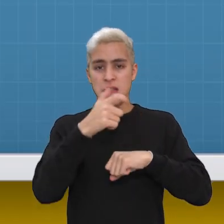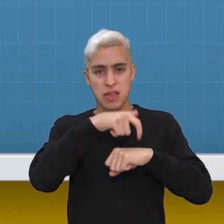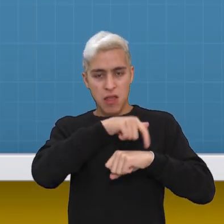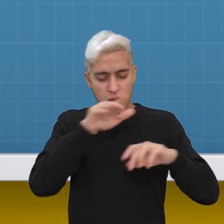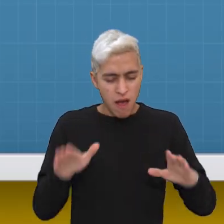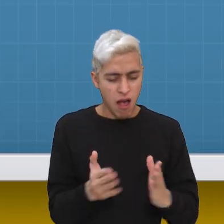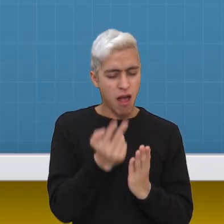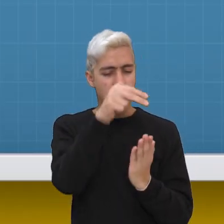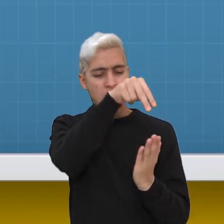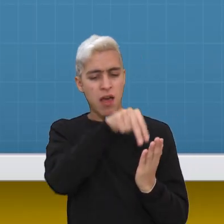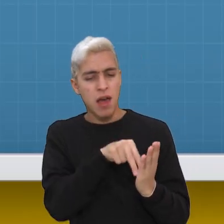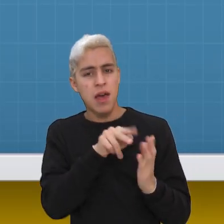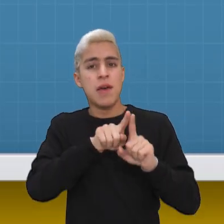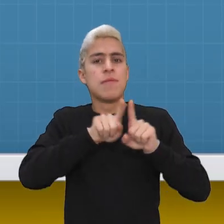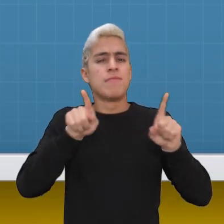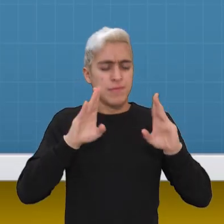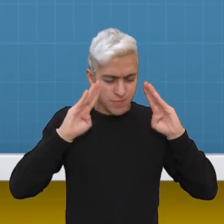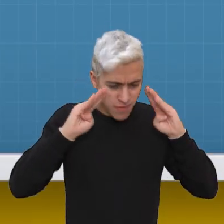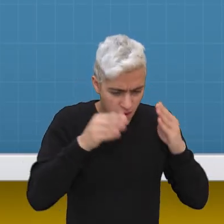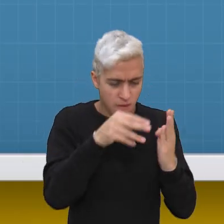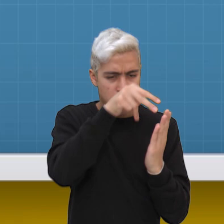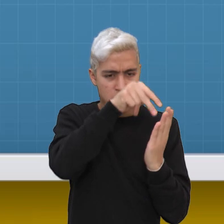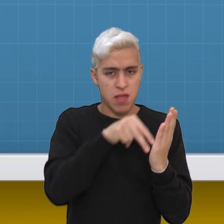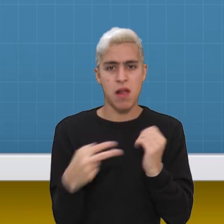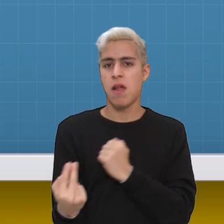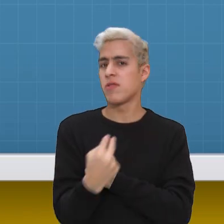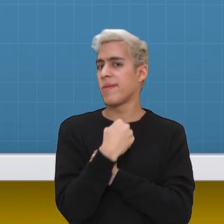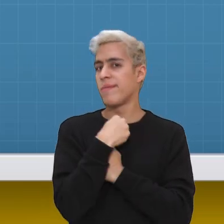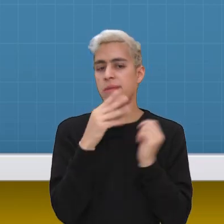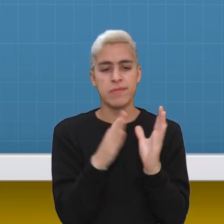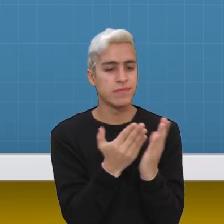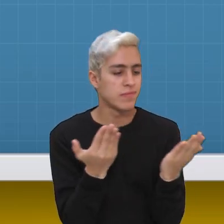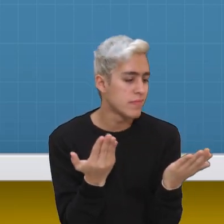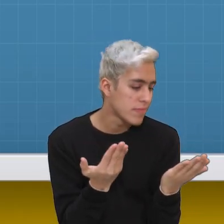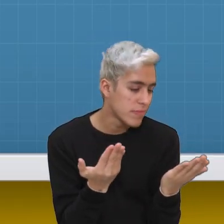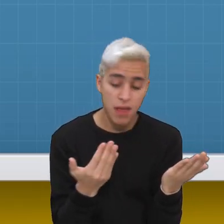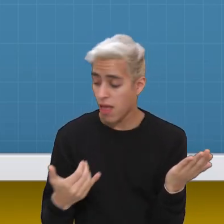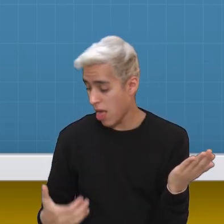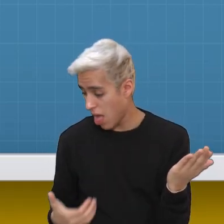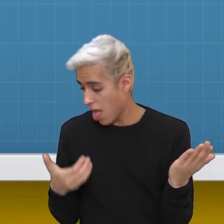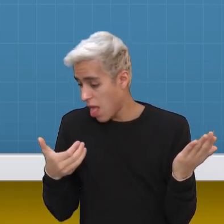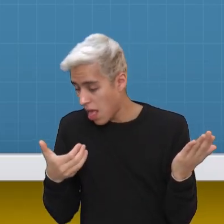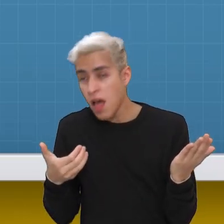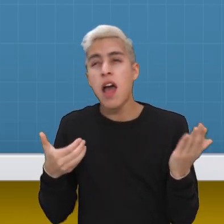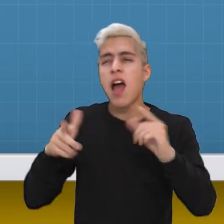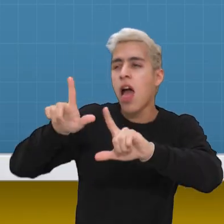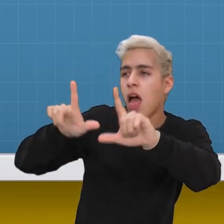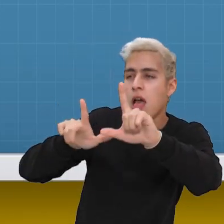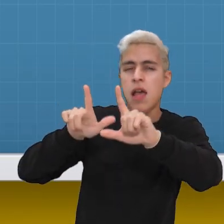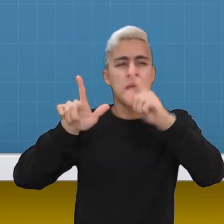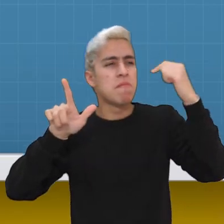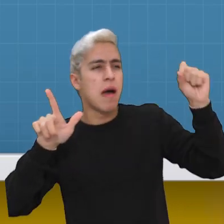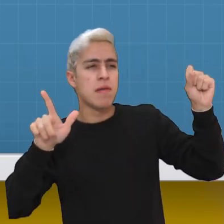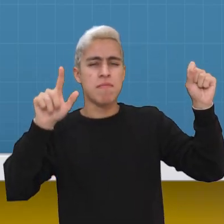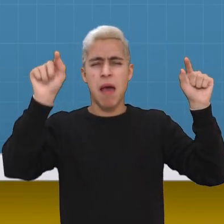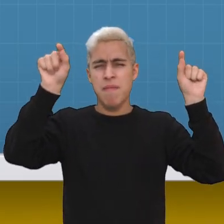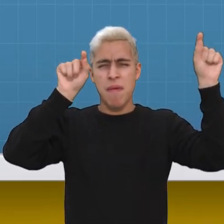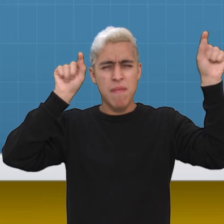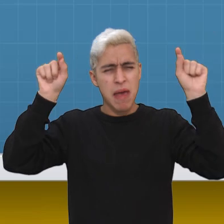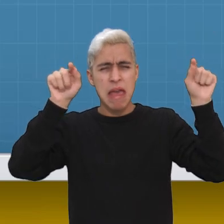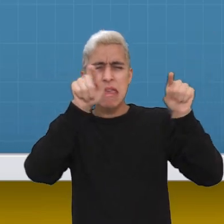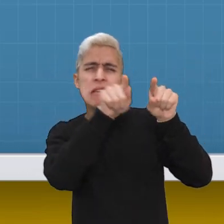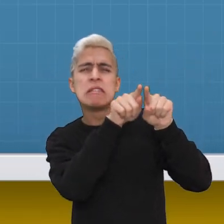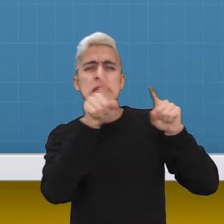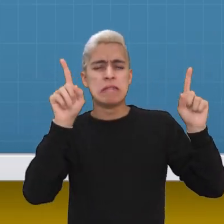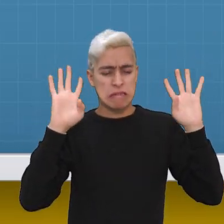for para a leitura, eu tenho que ir para a leitura. Eu não posso ir para a leitura, ter celular, ter televisão, ter mãe, ter pai,